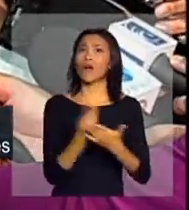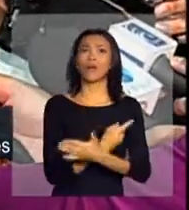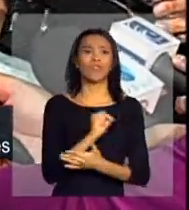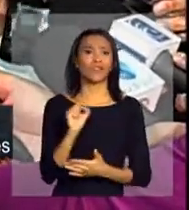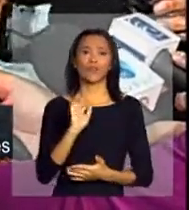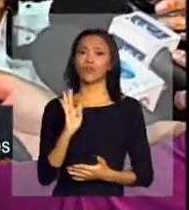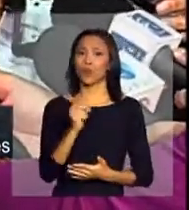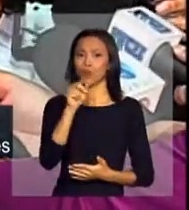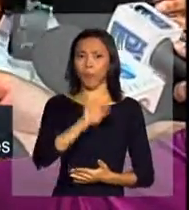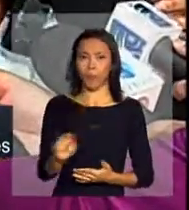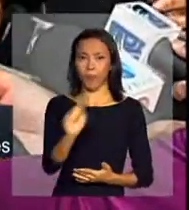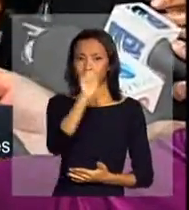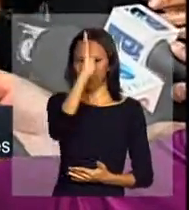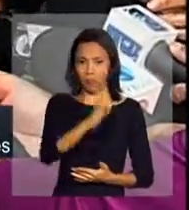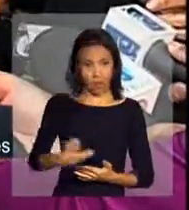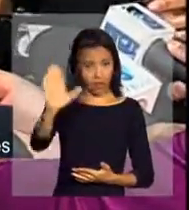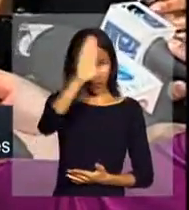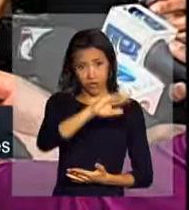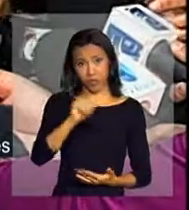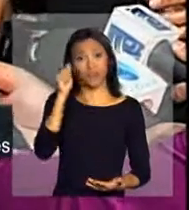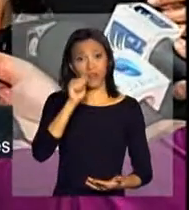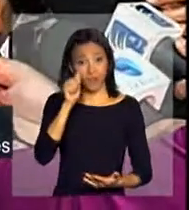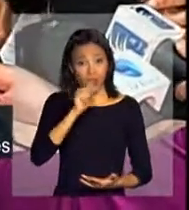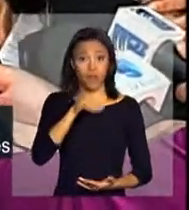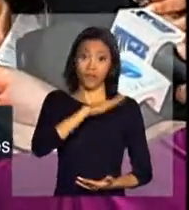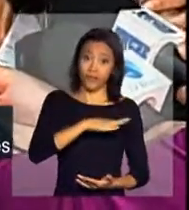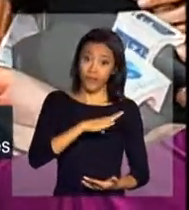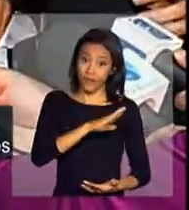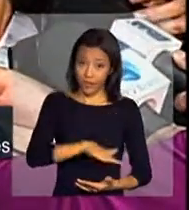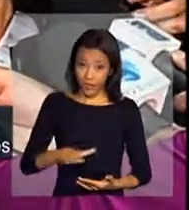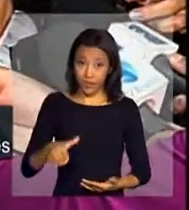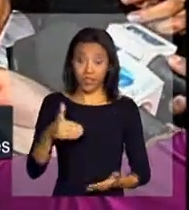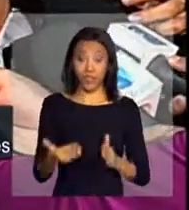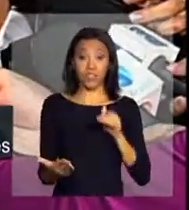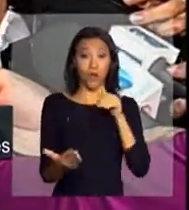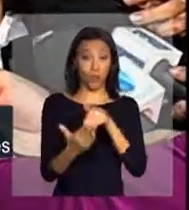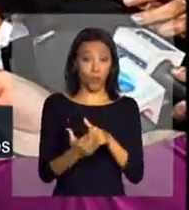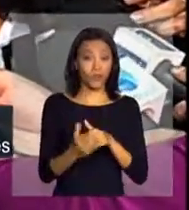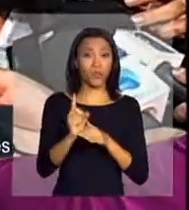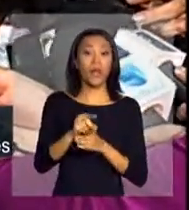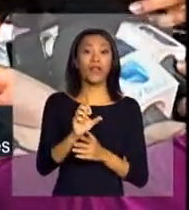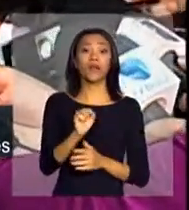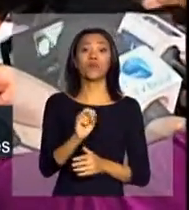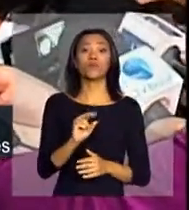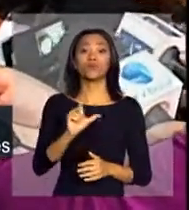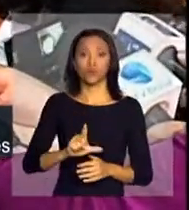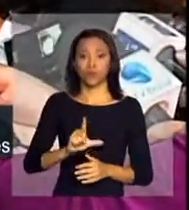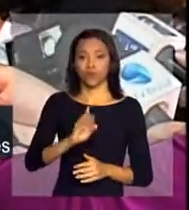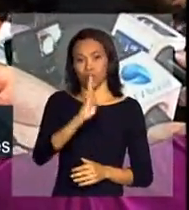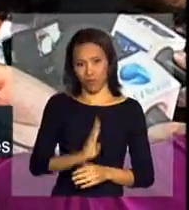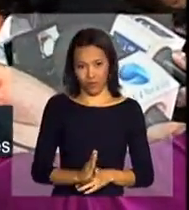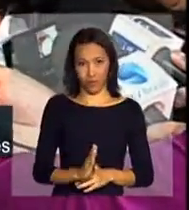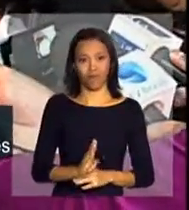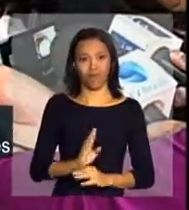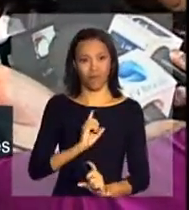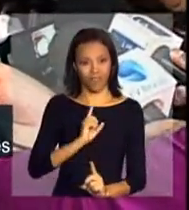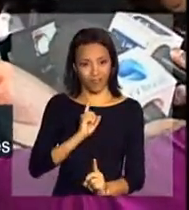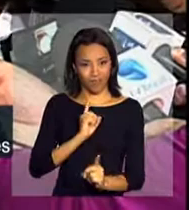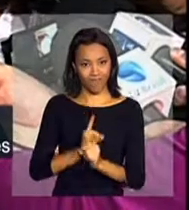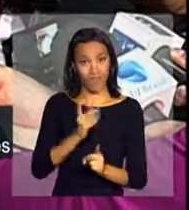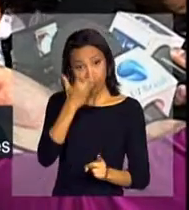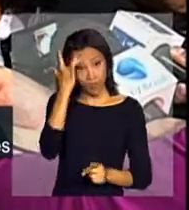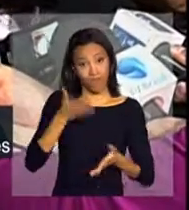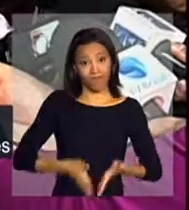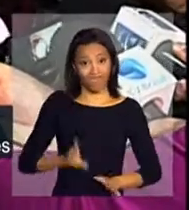do país. E as mulheres traficadas e crianças nessa última eram do sul do país, o lugar de origem.